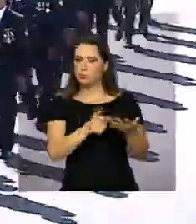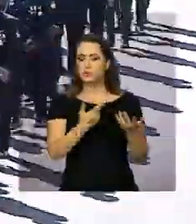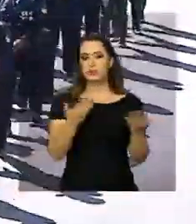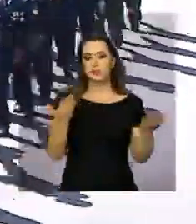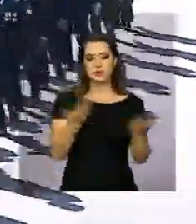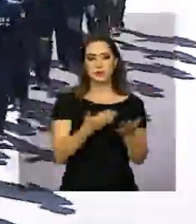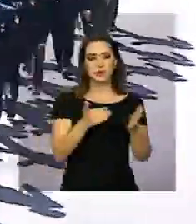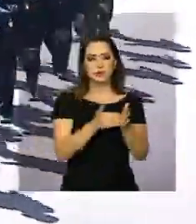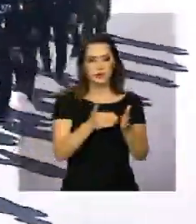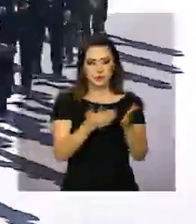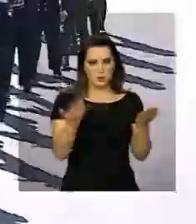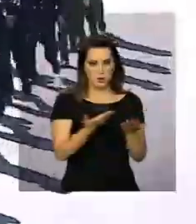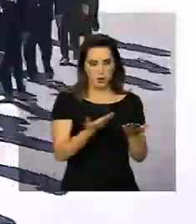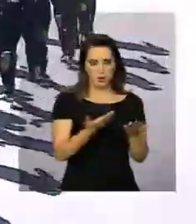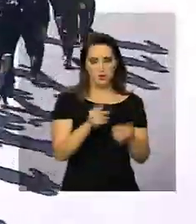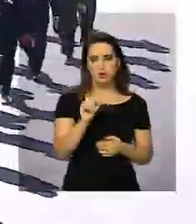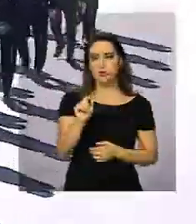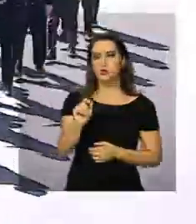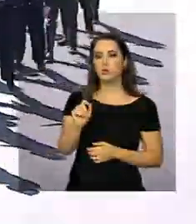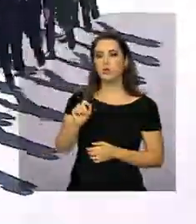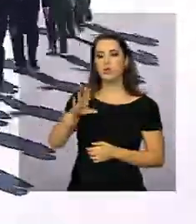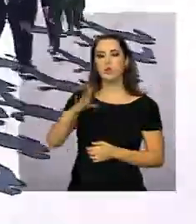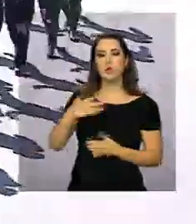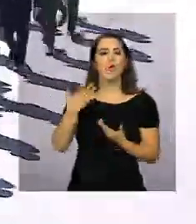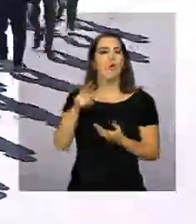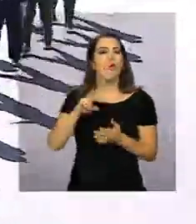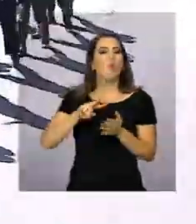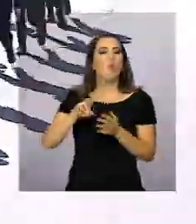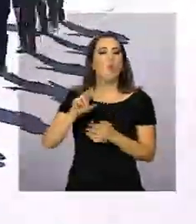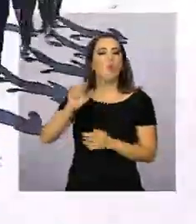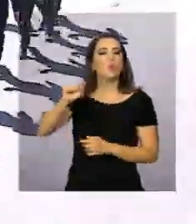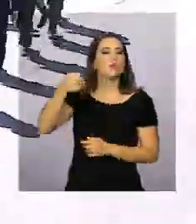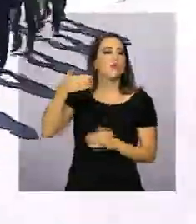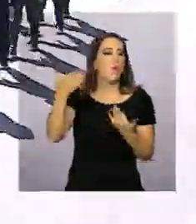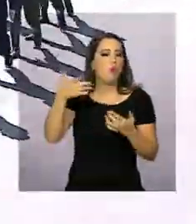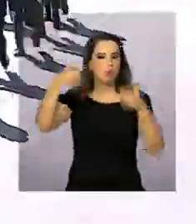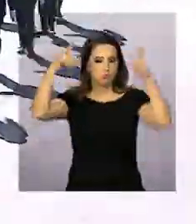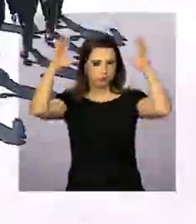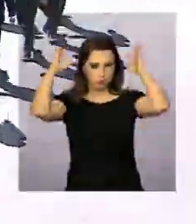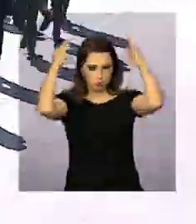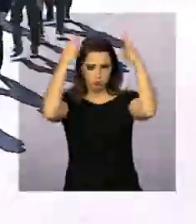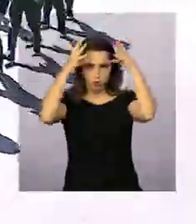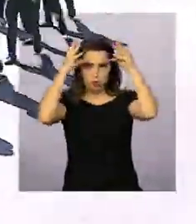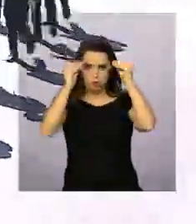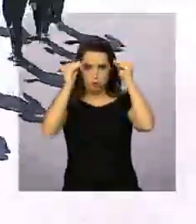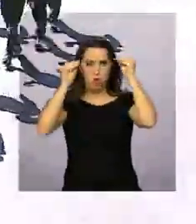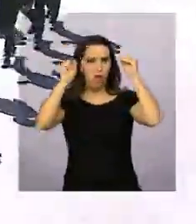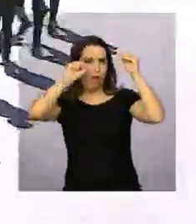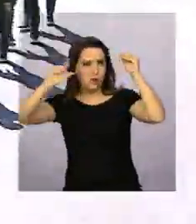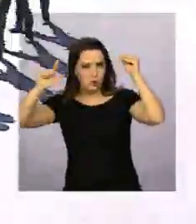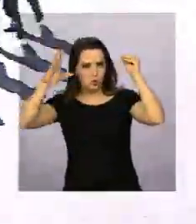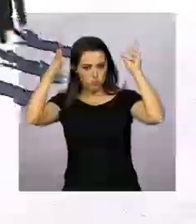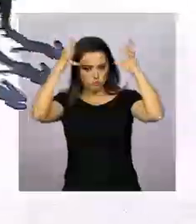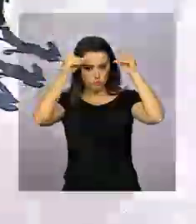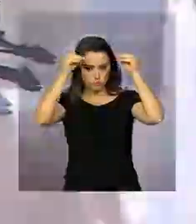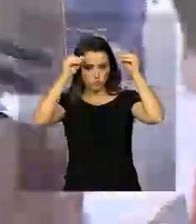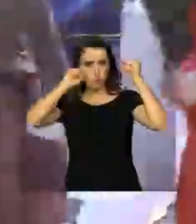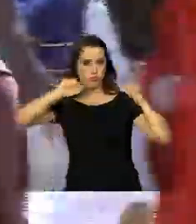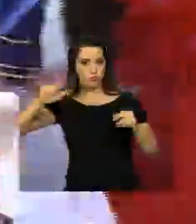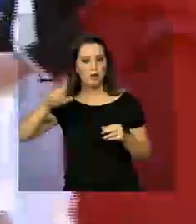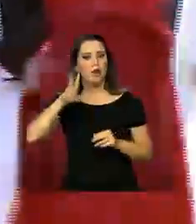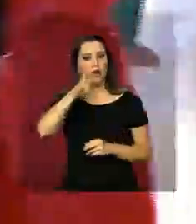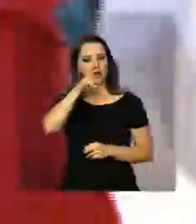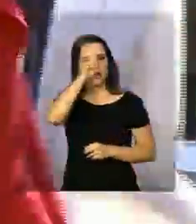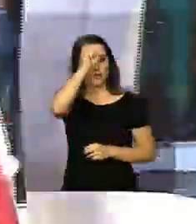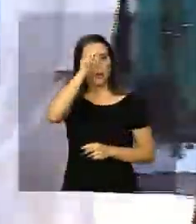Até hoje. A característica hoje, é azul, a boina azul, né? A boina azul, que é a Força de Paz. A gente, normalmente, mundialmente,